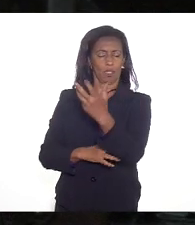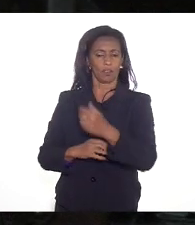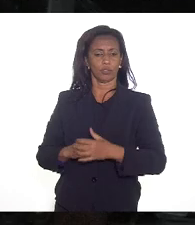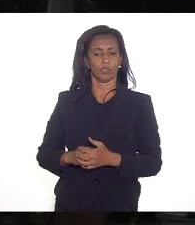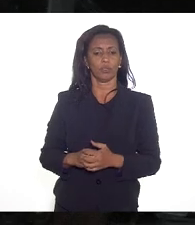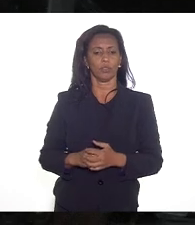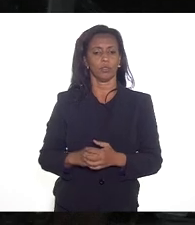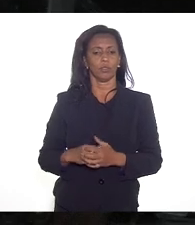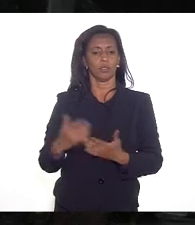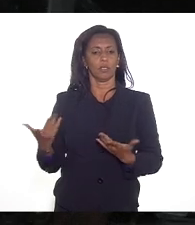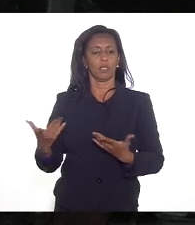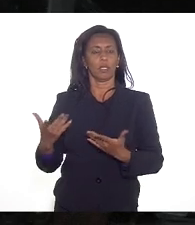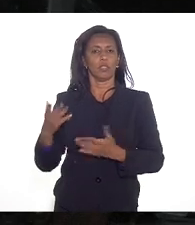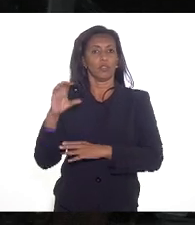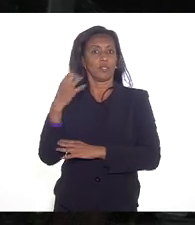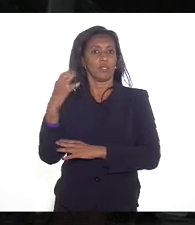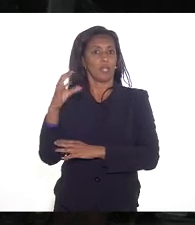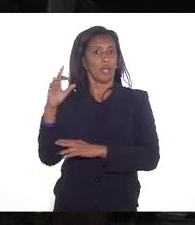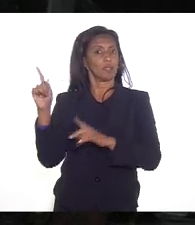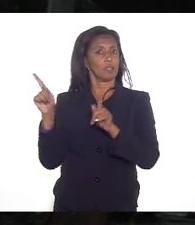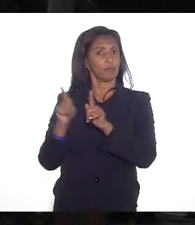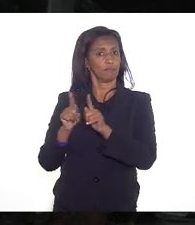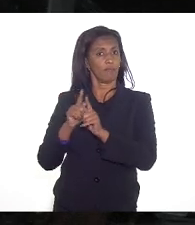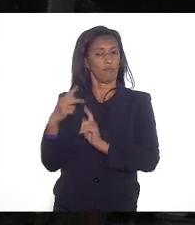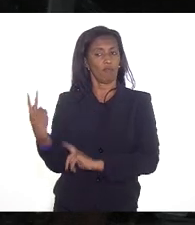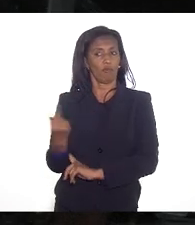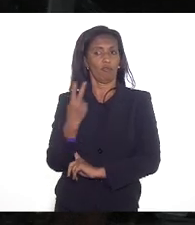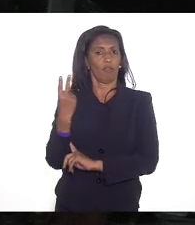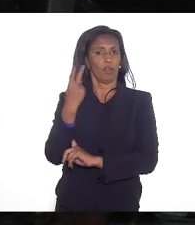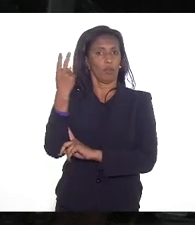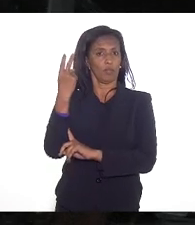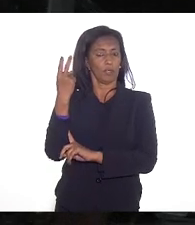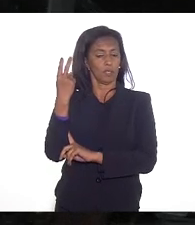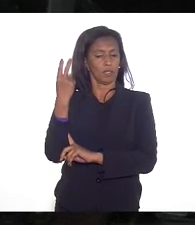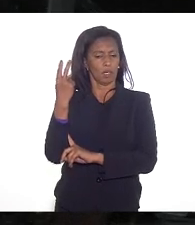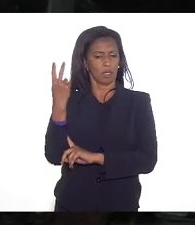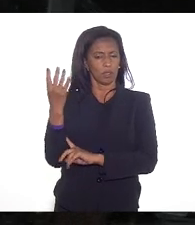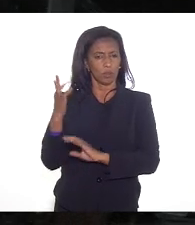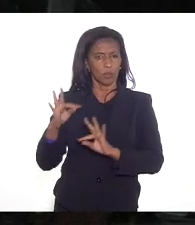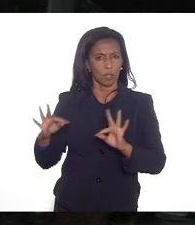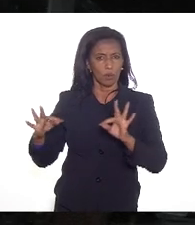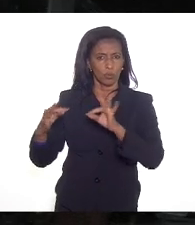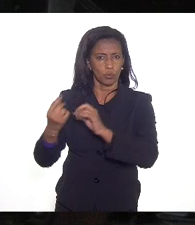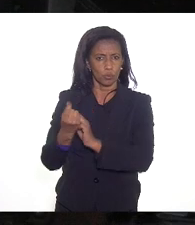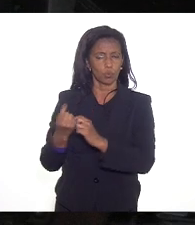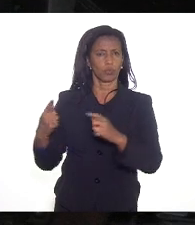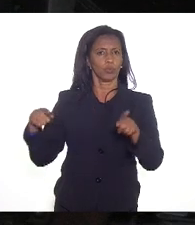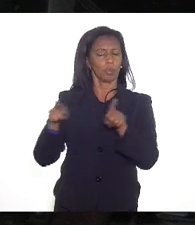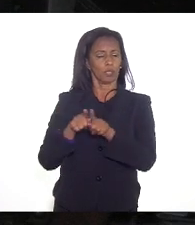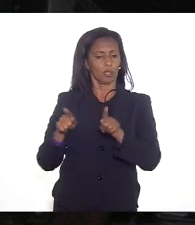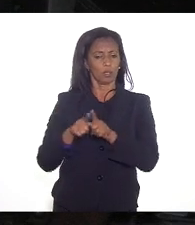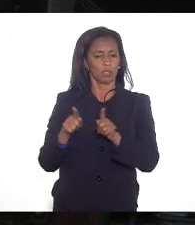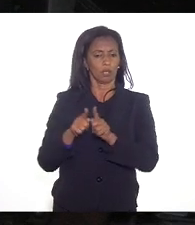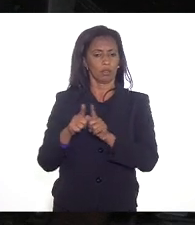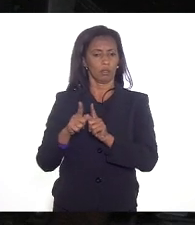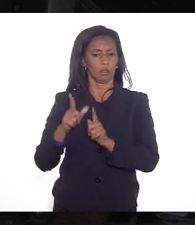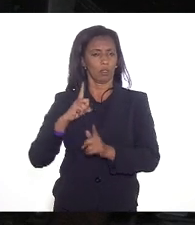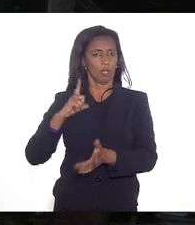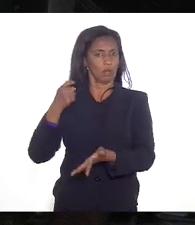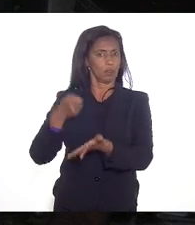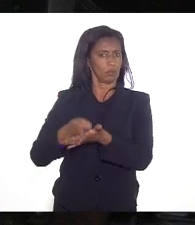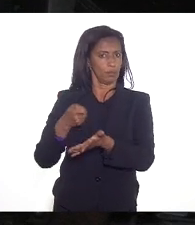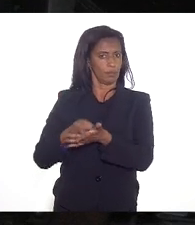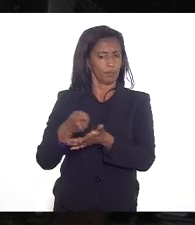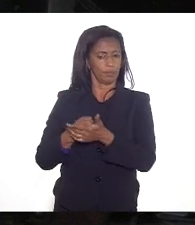constantes e condicionantes de ciências ambientais valores oriundos de condenações judiciais a incluir essas